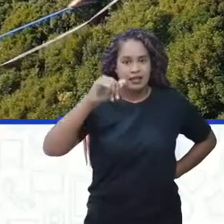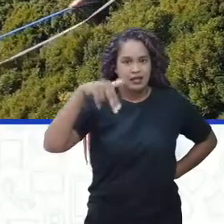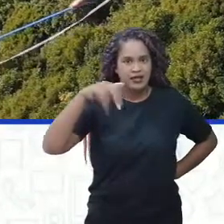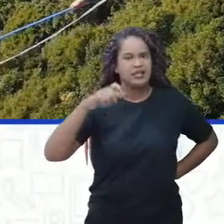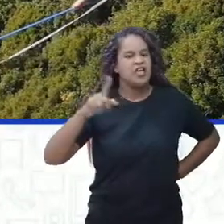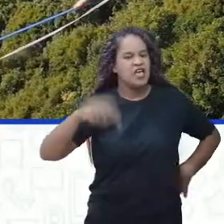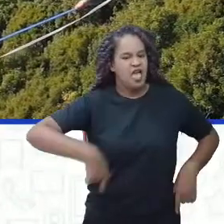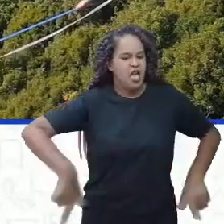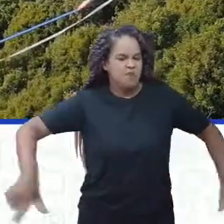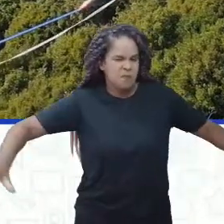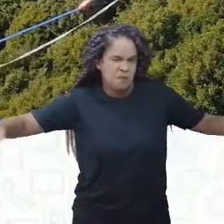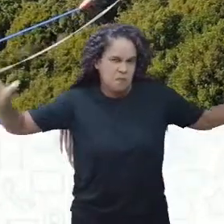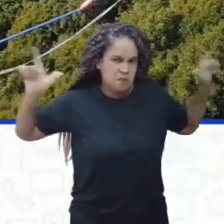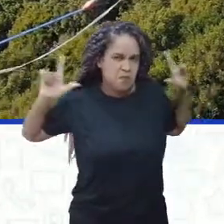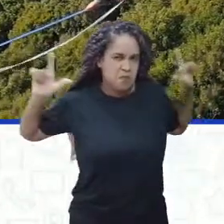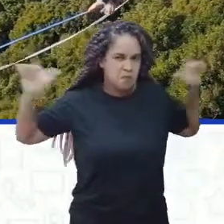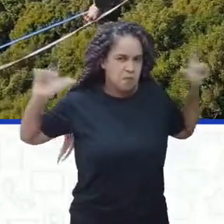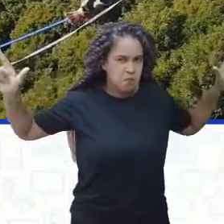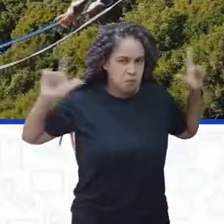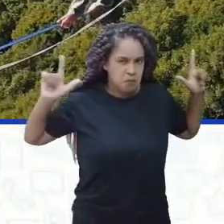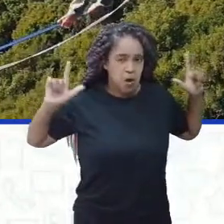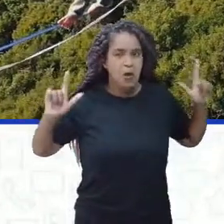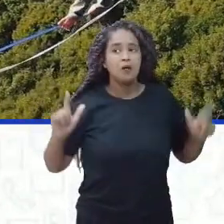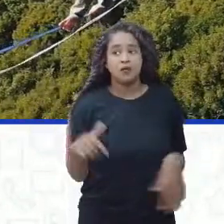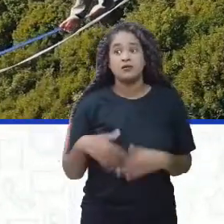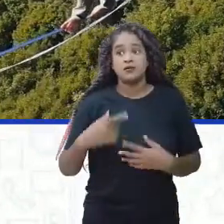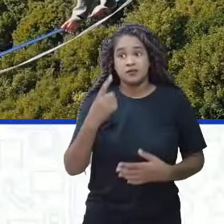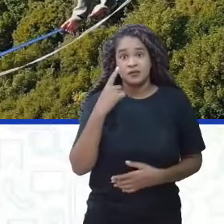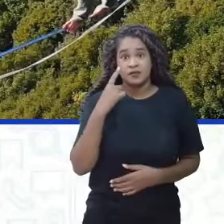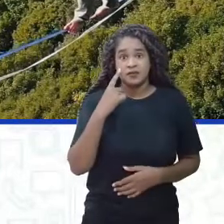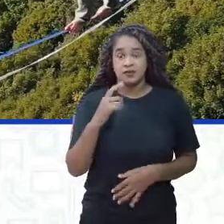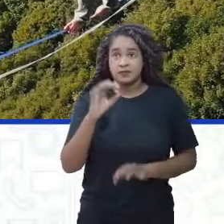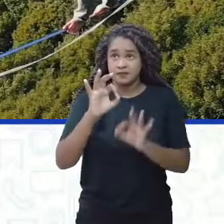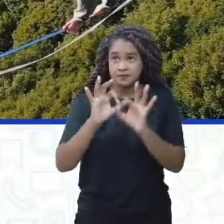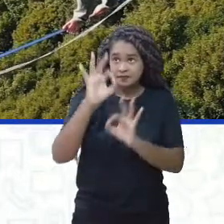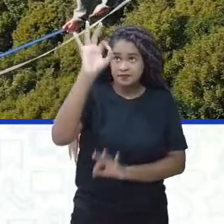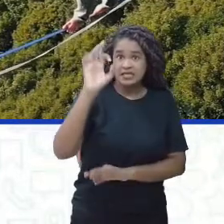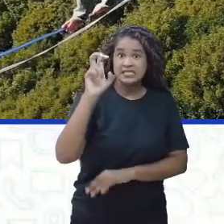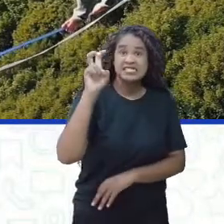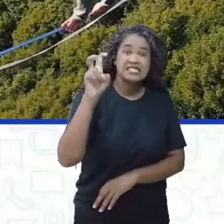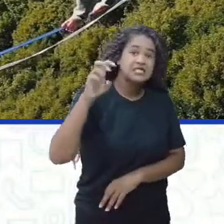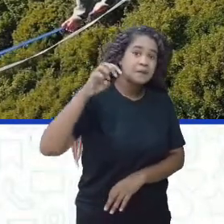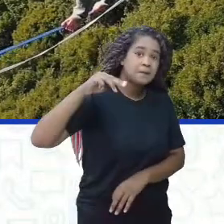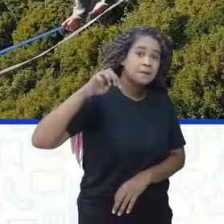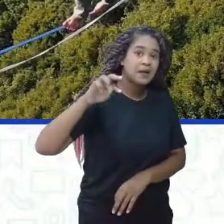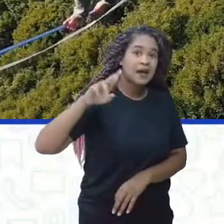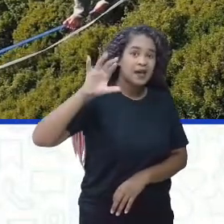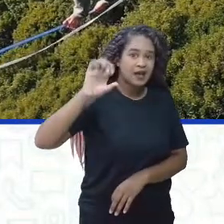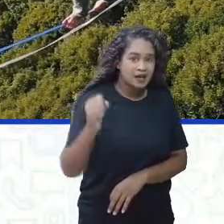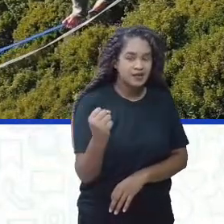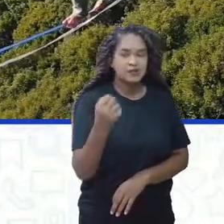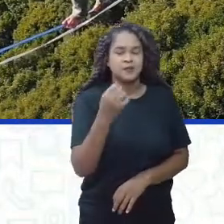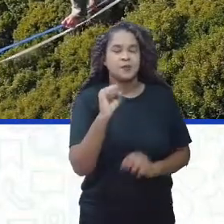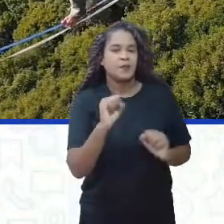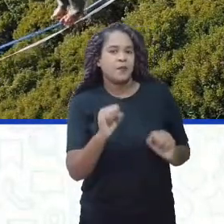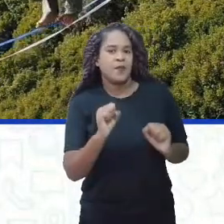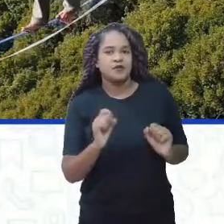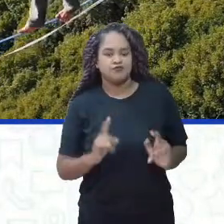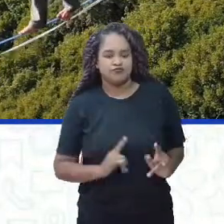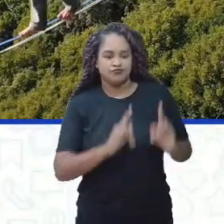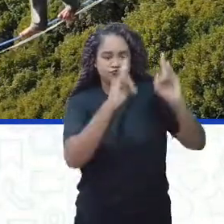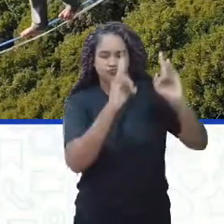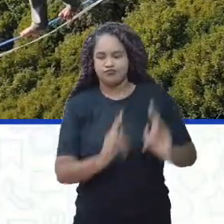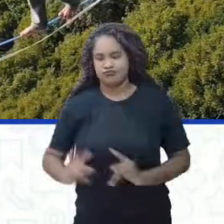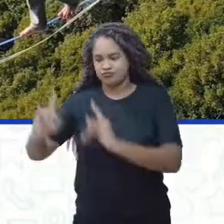é a modalidade mais radical do slackline, com travessias feitas acima de 5 metros de altura, em locais como prédios,